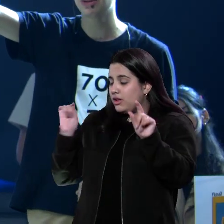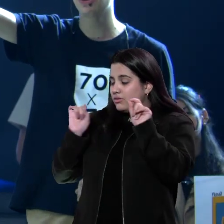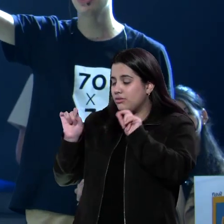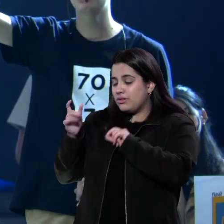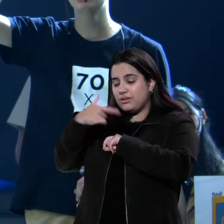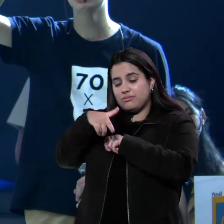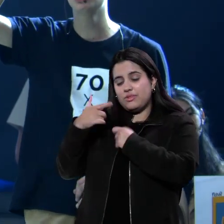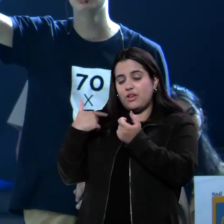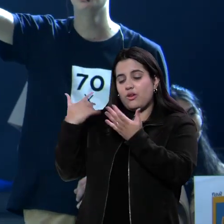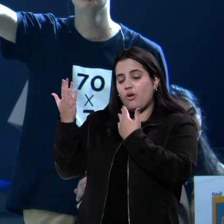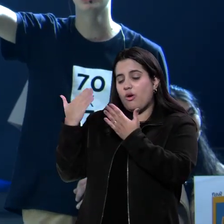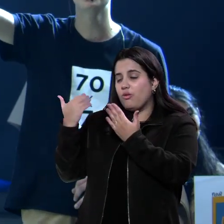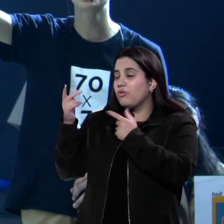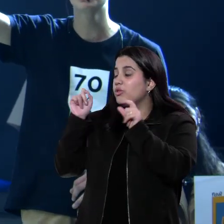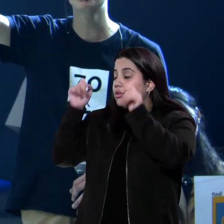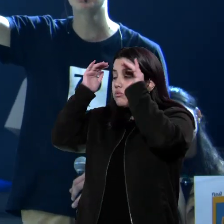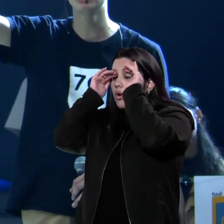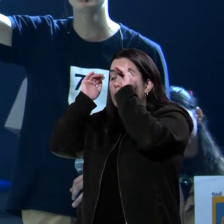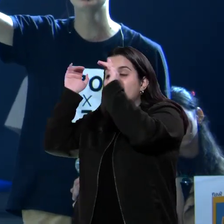confundem temor com medo.